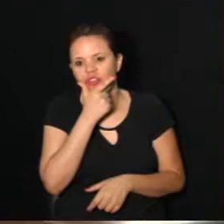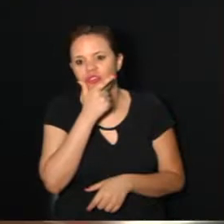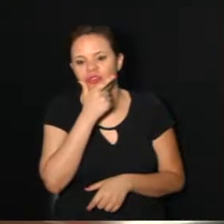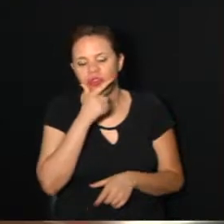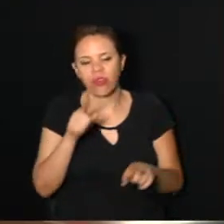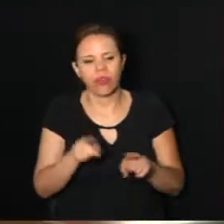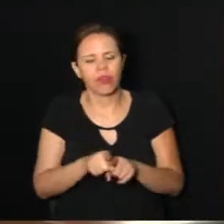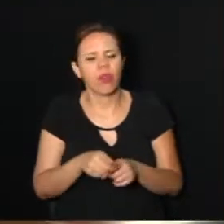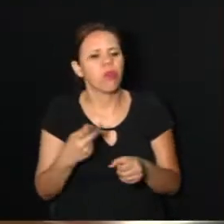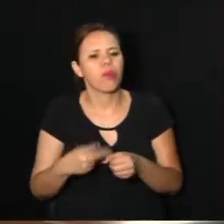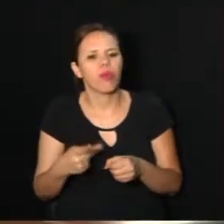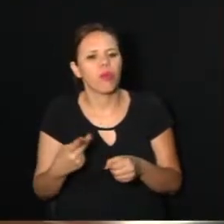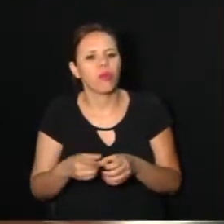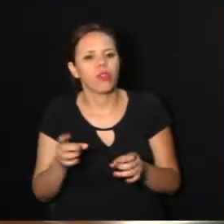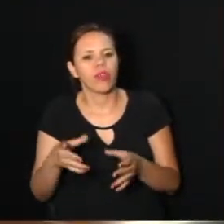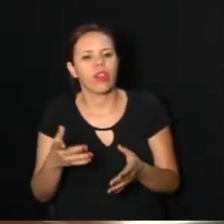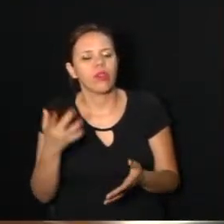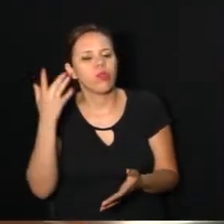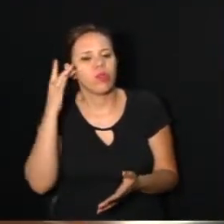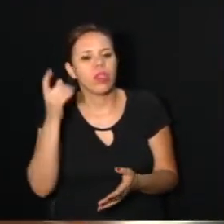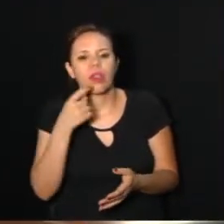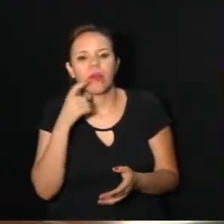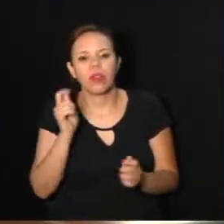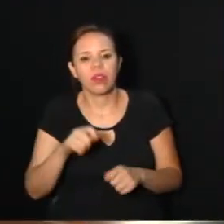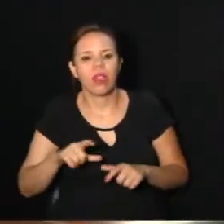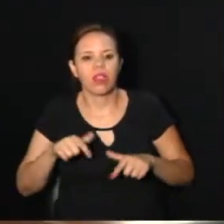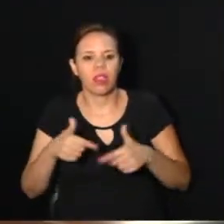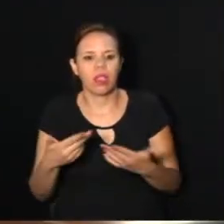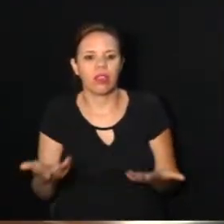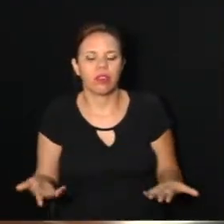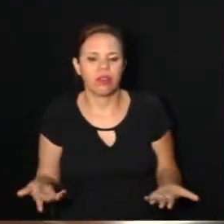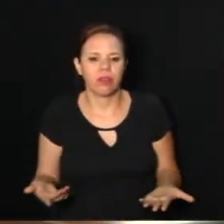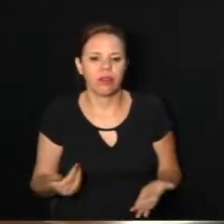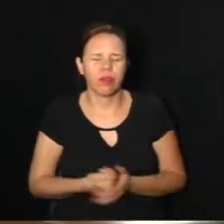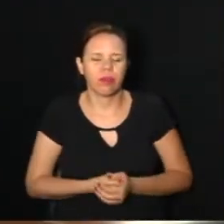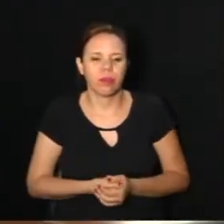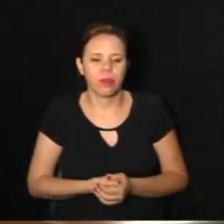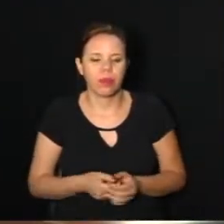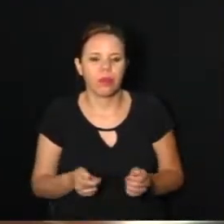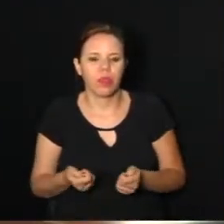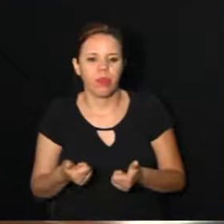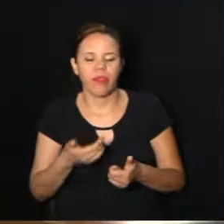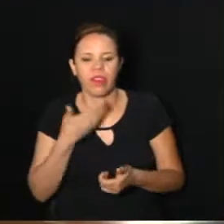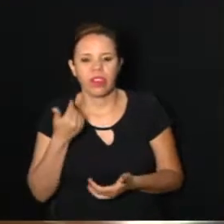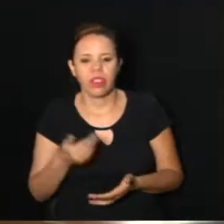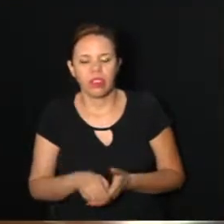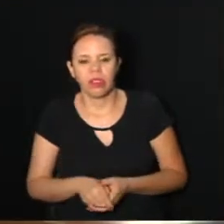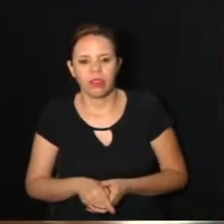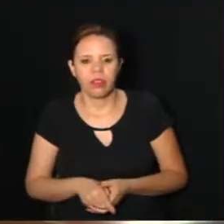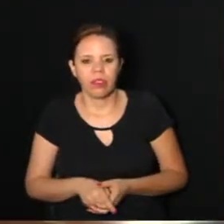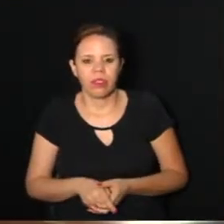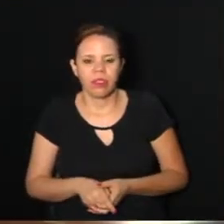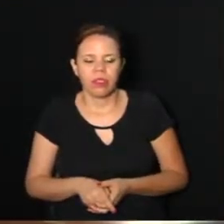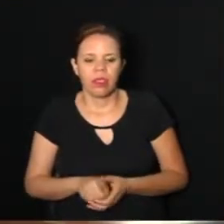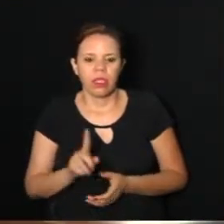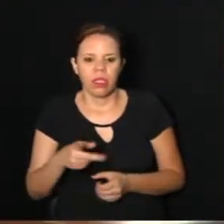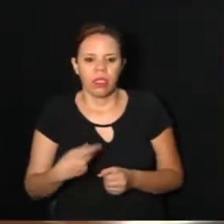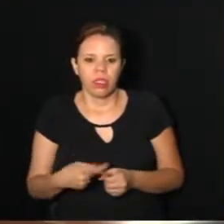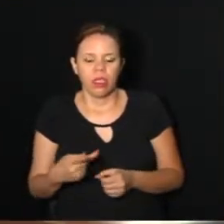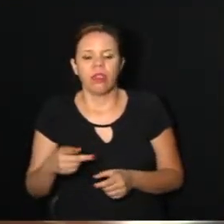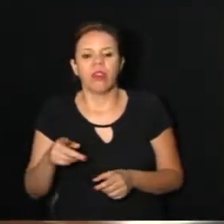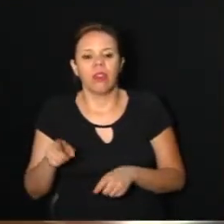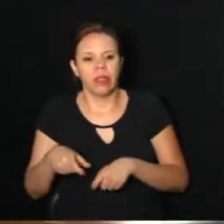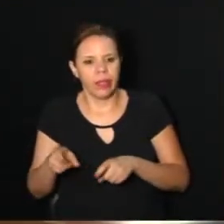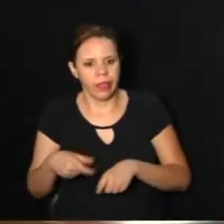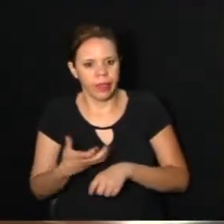mercado. Eu não sei se Campinas poderia ter uma iniciativa nesse sentido, para facilitar para esses produtores rurais